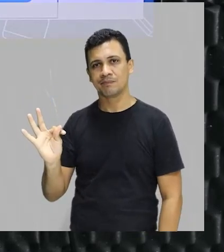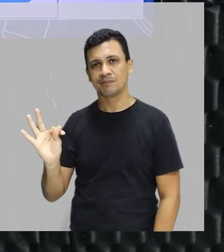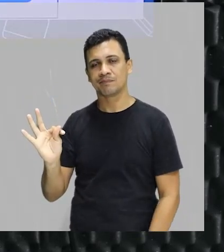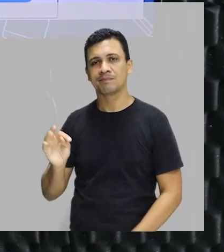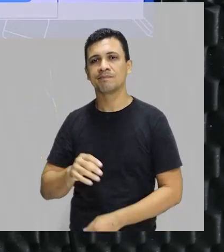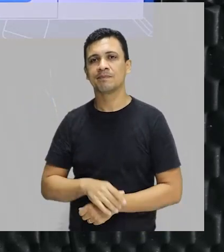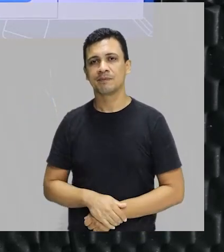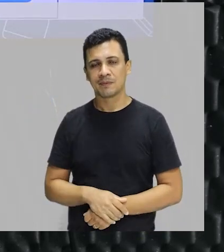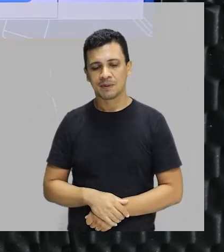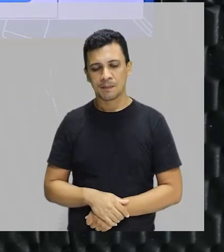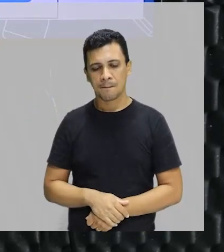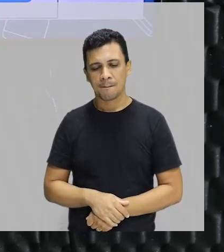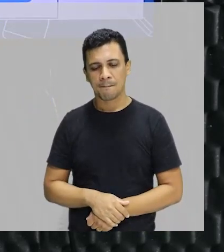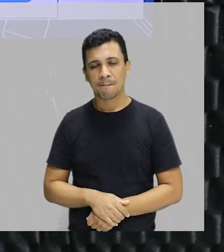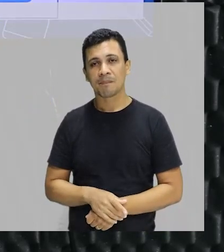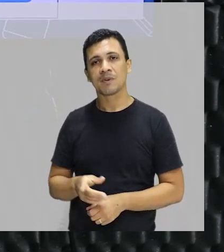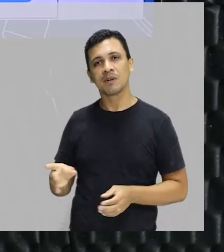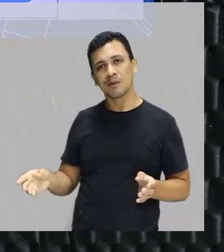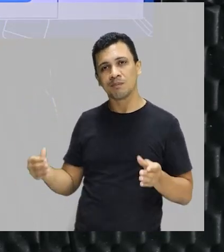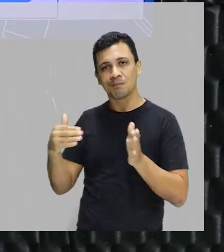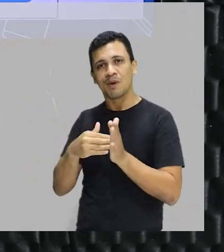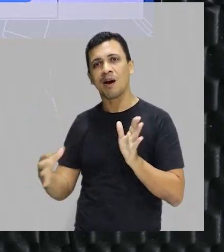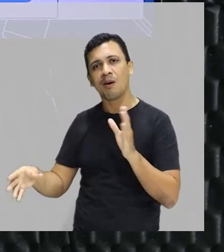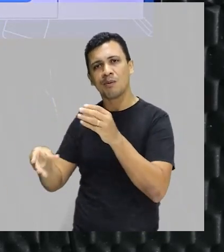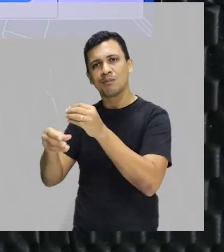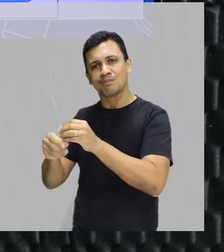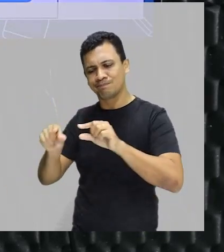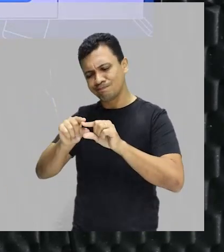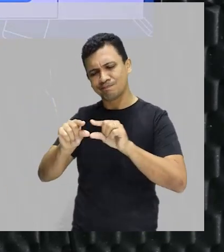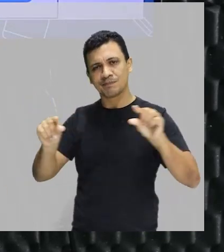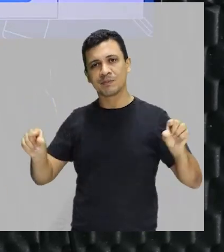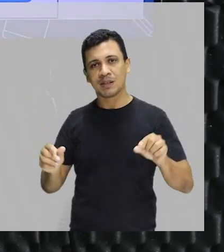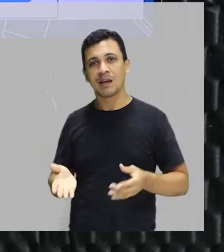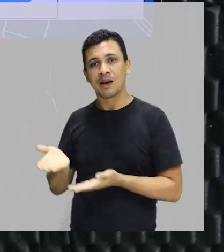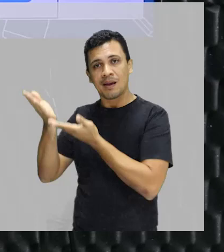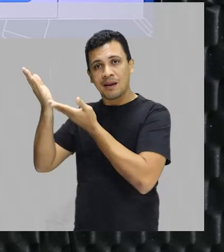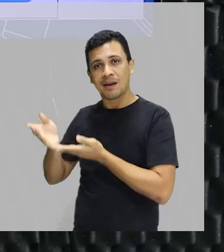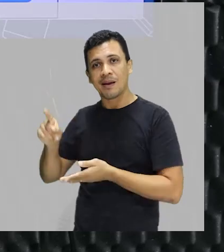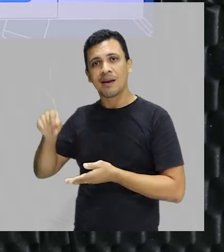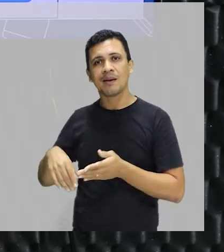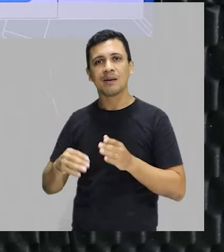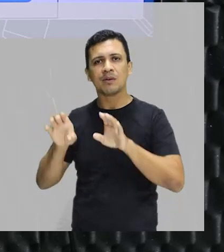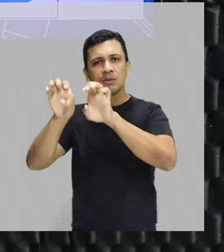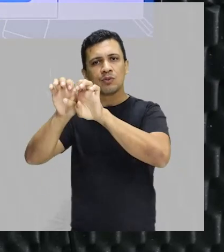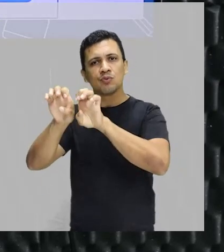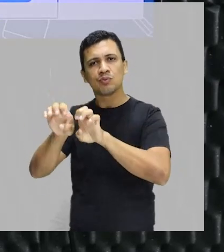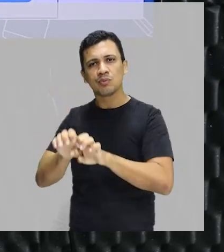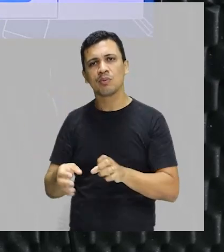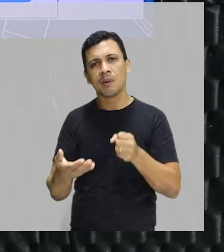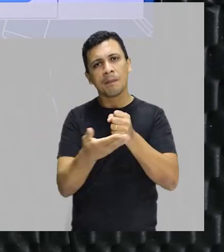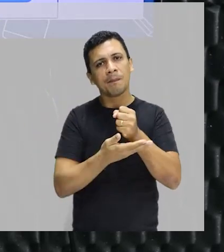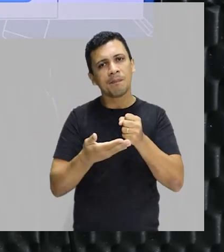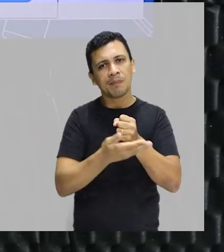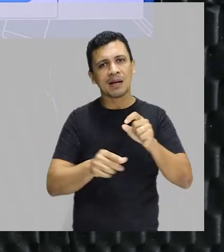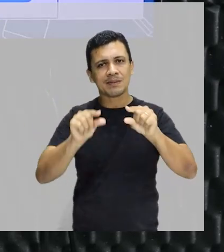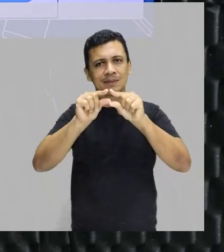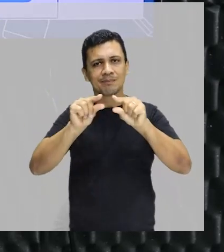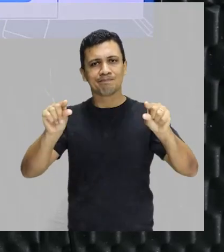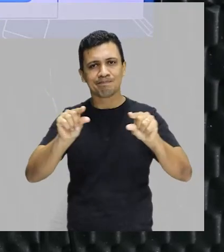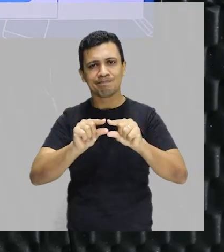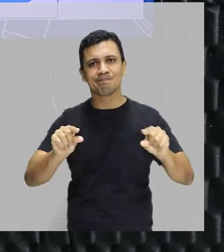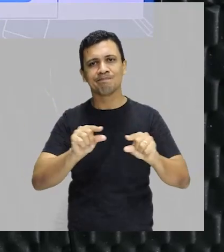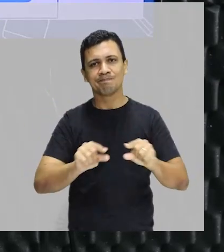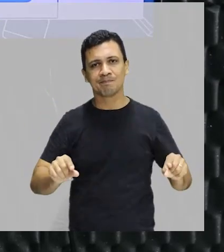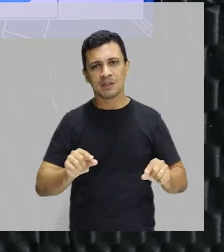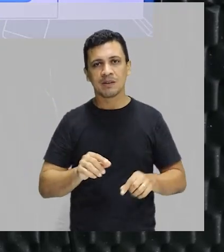é o not, mais o complemento da frase. Essas são as estruturas básicas das sentenças, pessoal. É lógico que quando